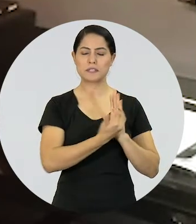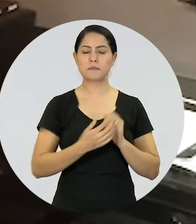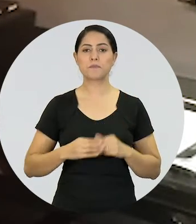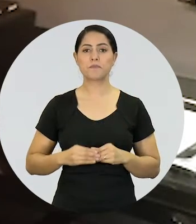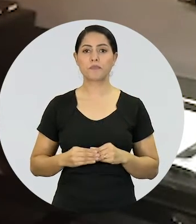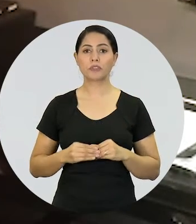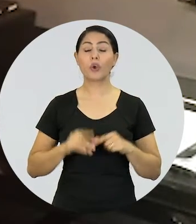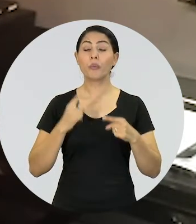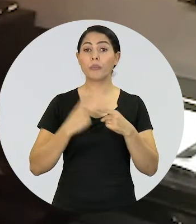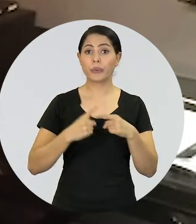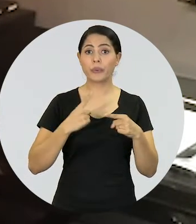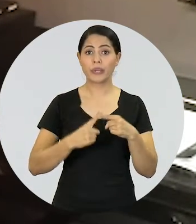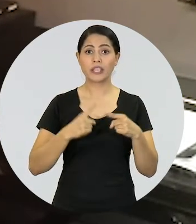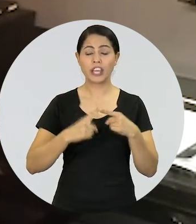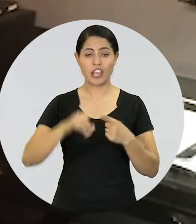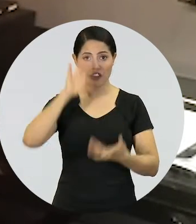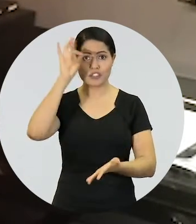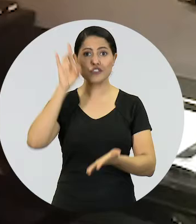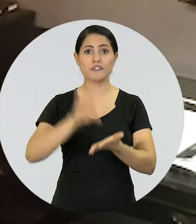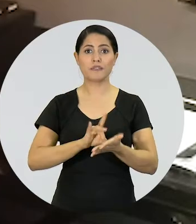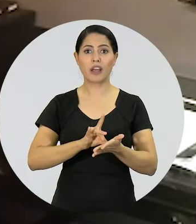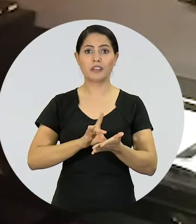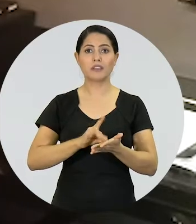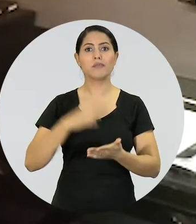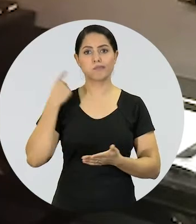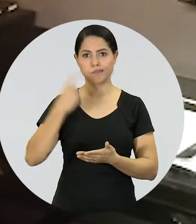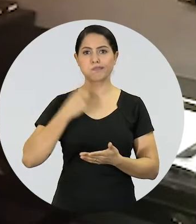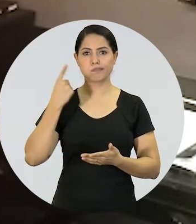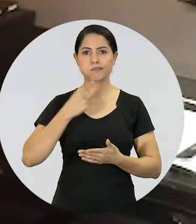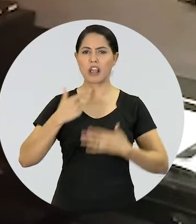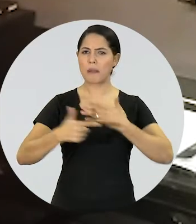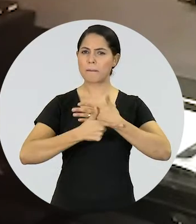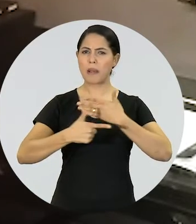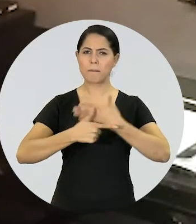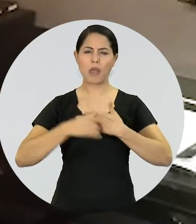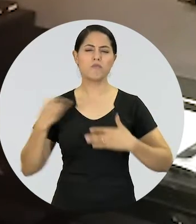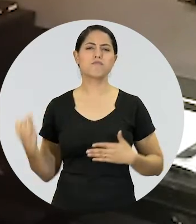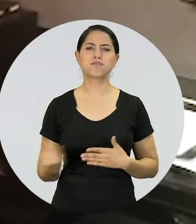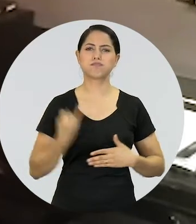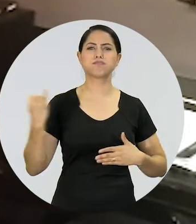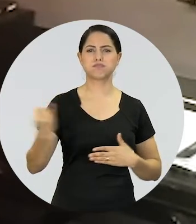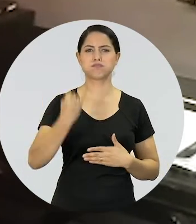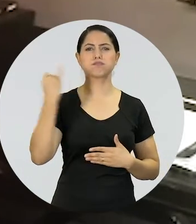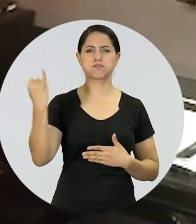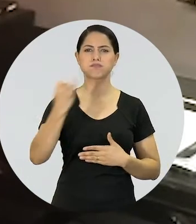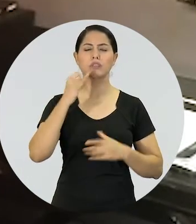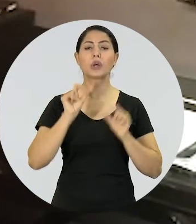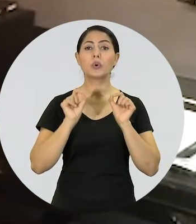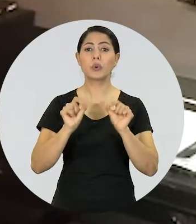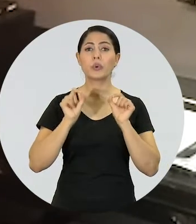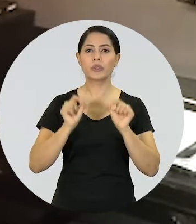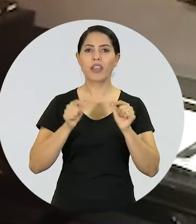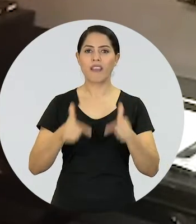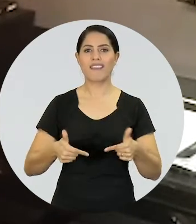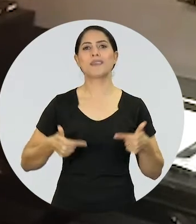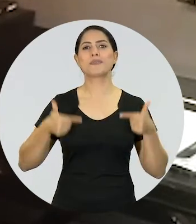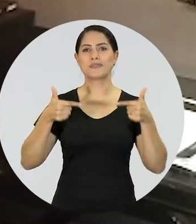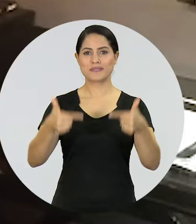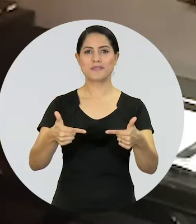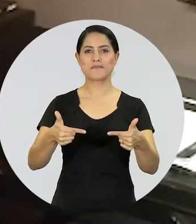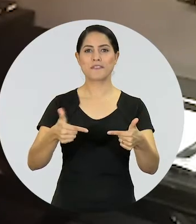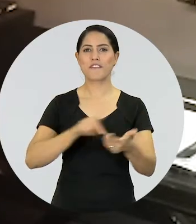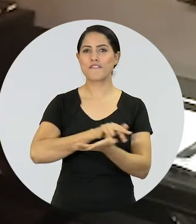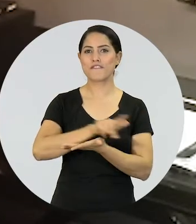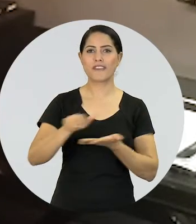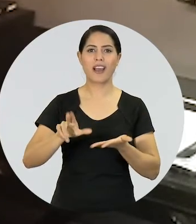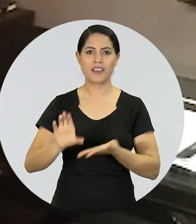na nossa Constituição. Tenho a convicção que a advocacia terá um papel relevantíssimo